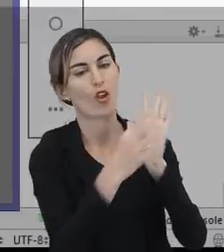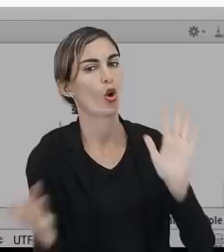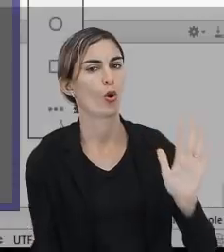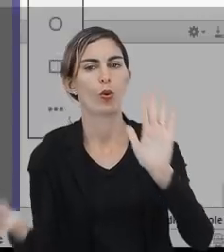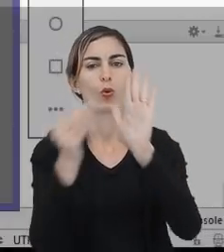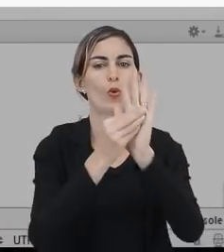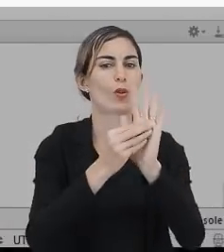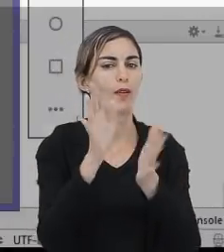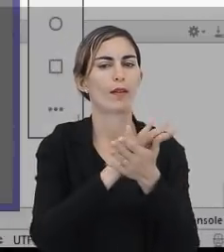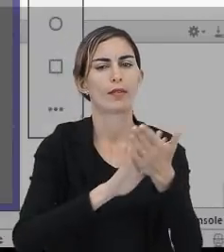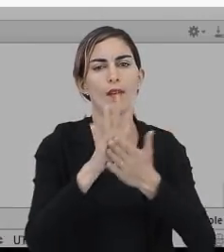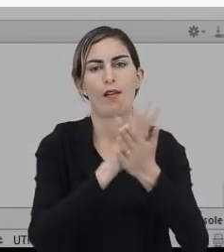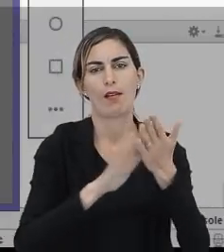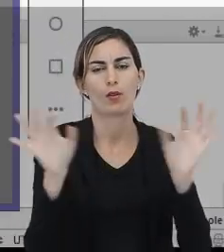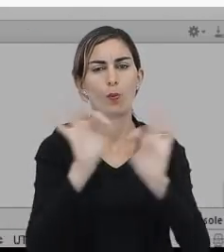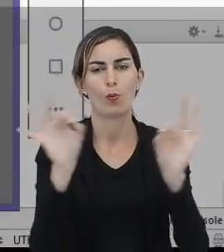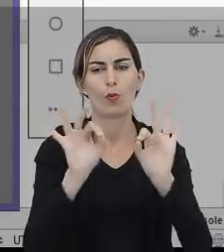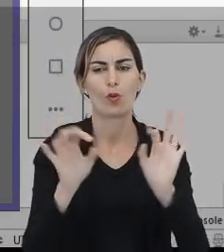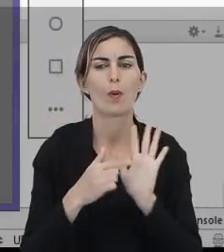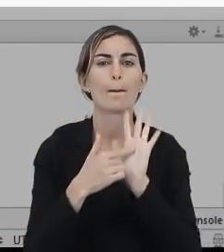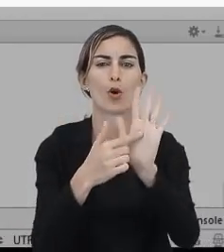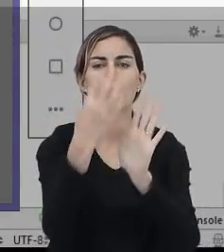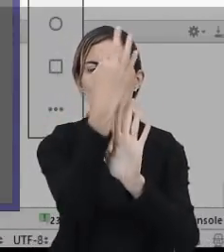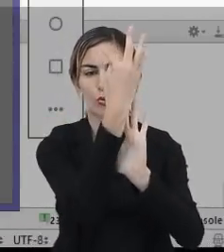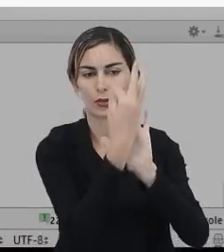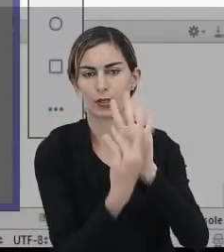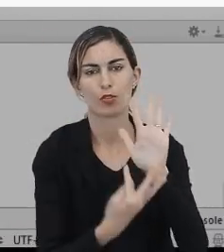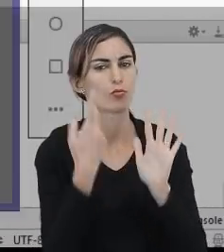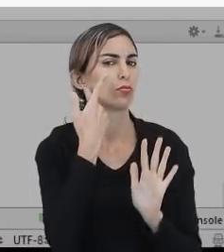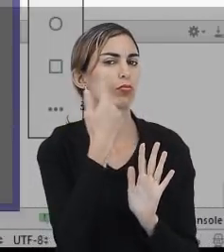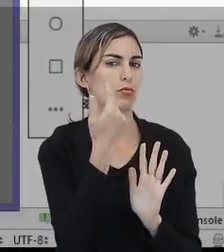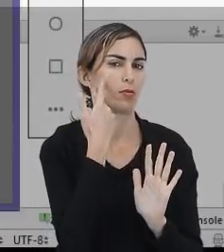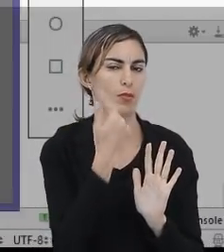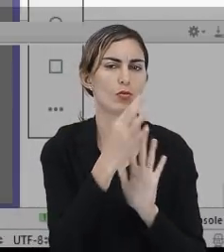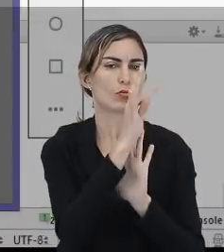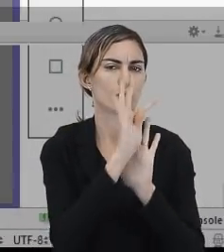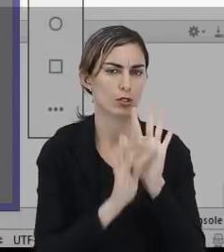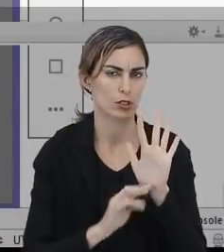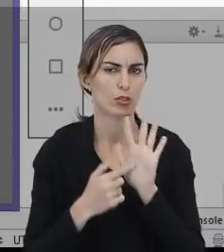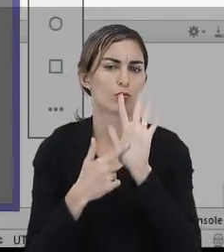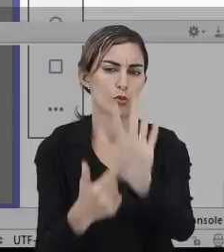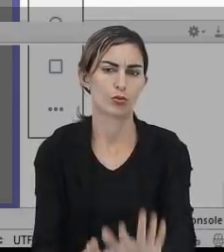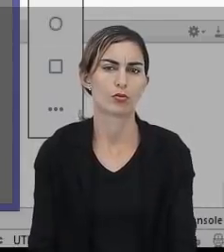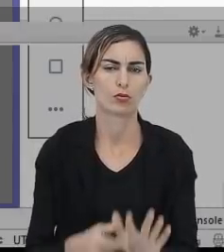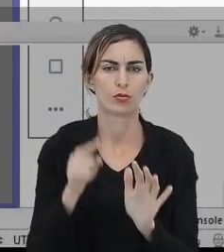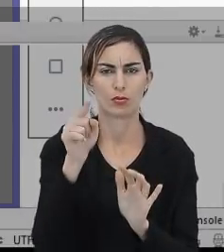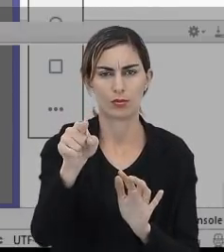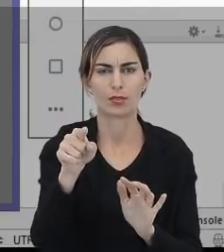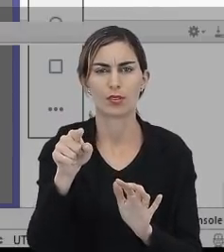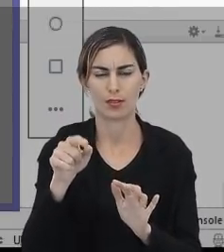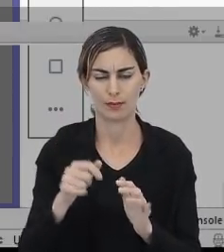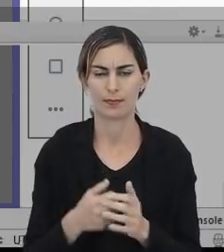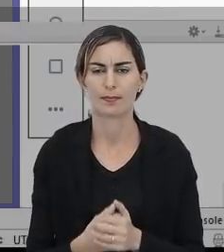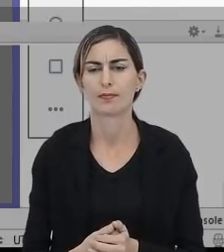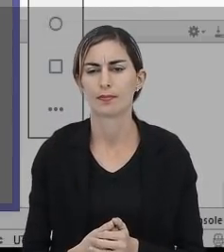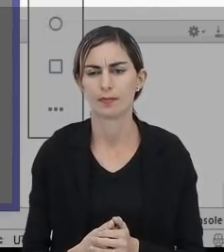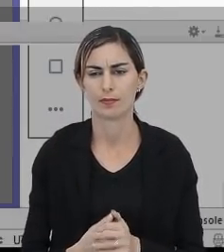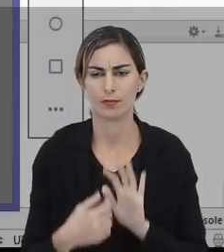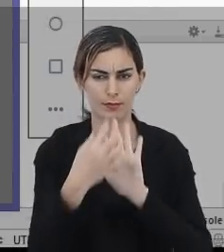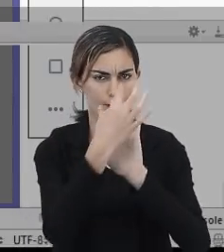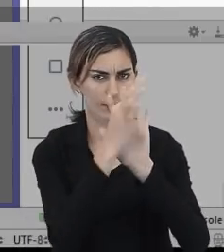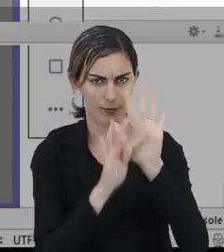vai colocar nada. E aí ele exibe o texto padrão, o texto que está lá no Activity